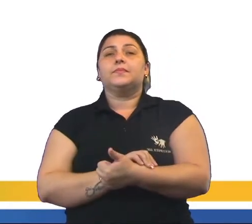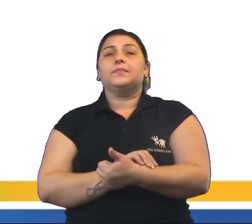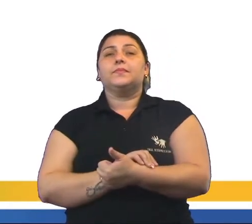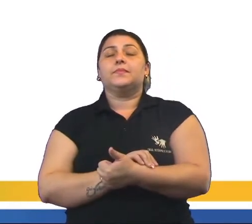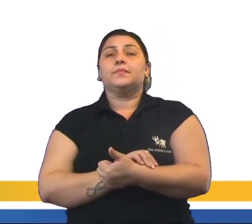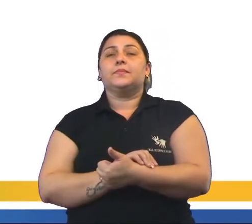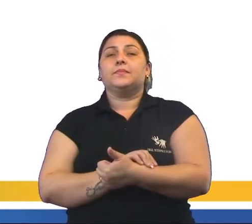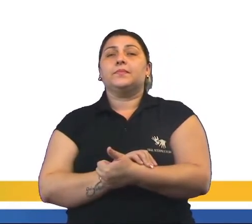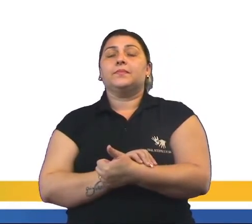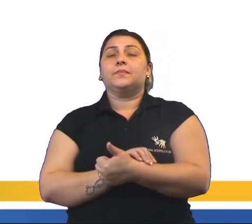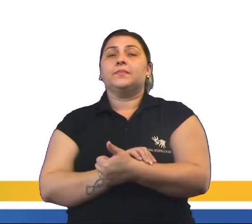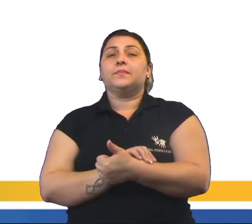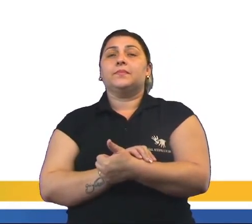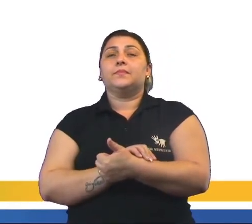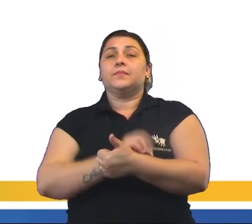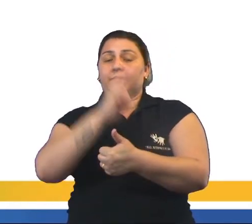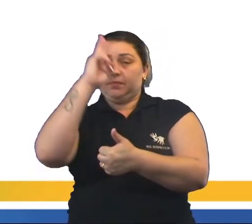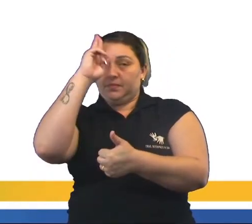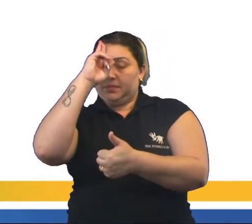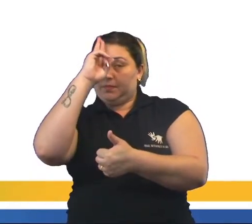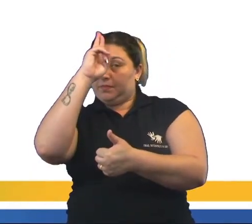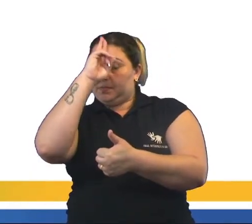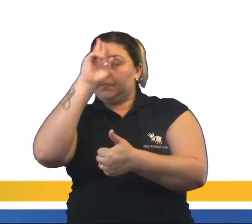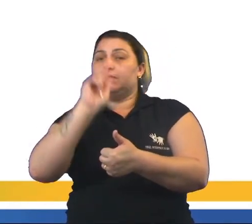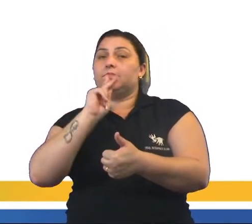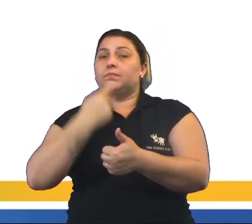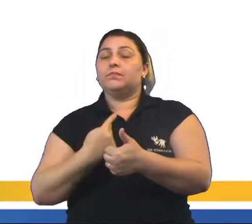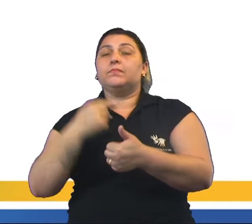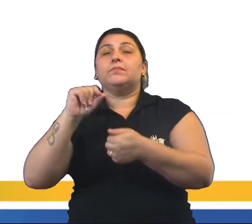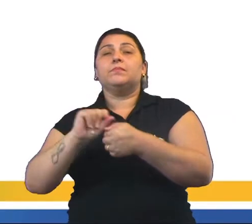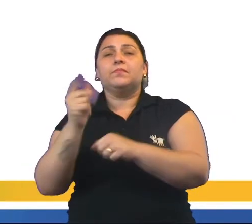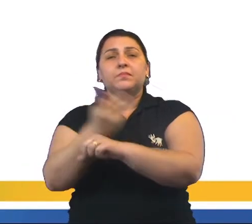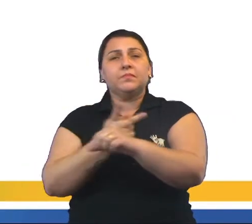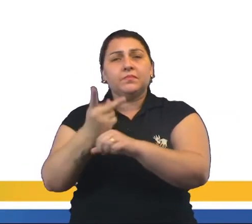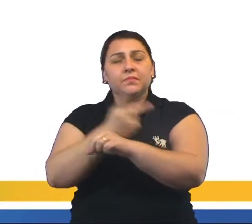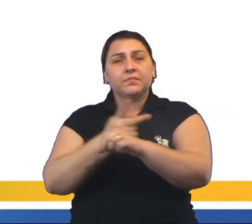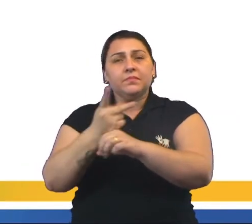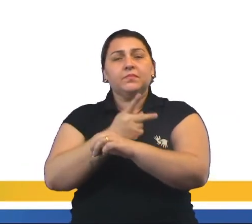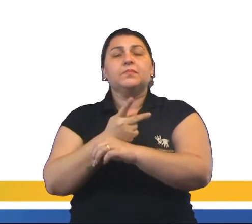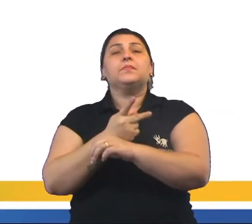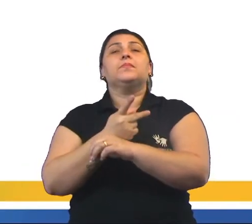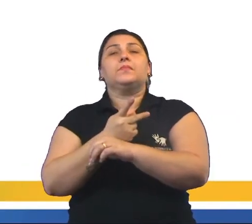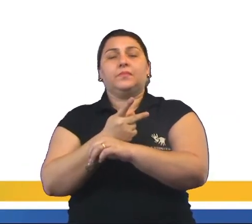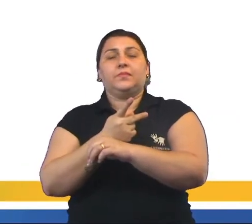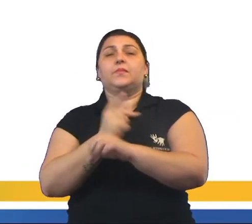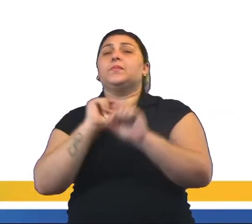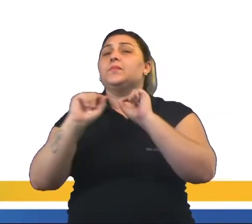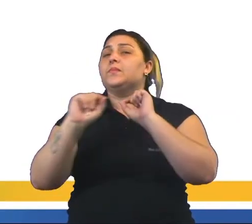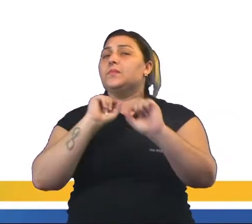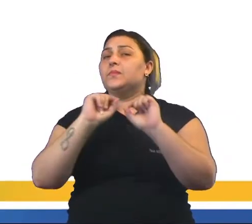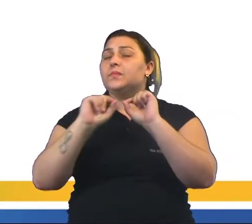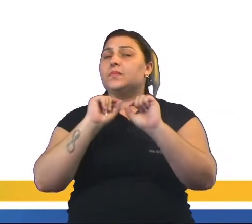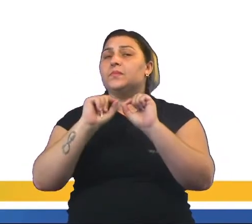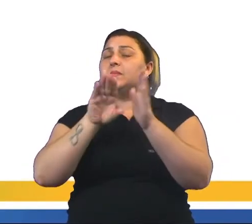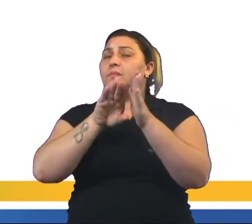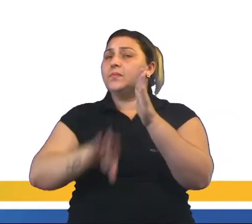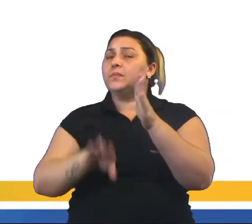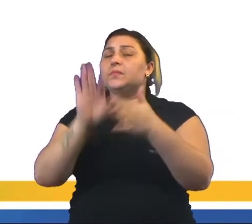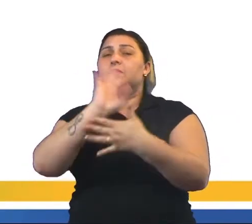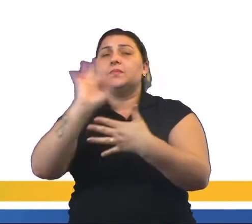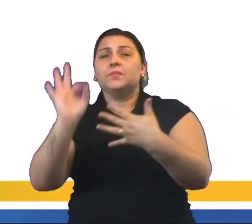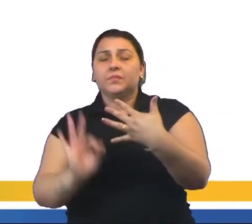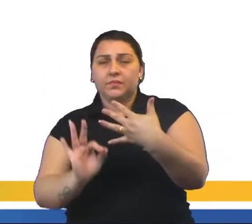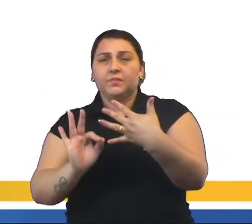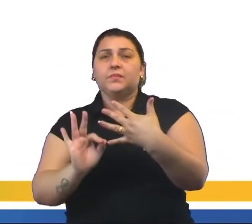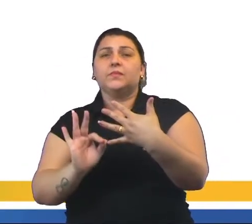versão, da história que Heródoto fez. Ele procurava uma imparcialidade, ou seja, ele procurava tirar elementos